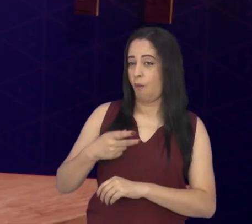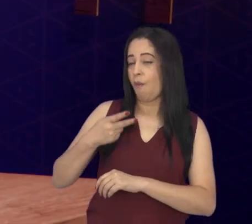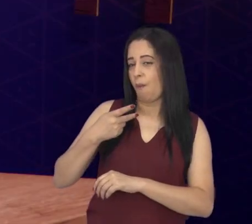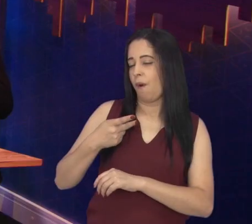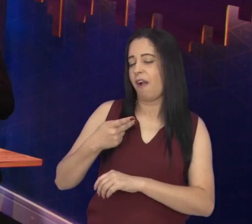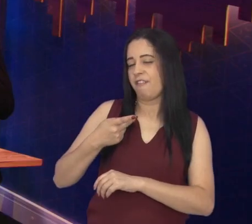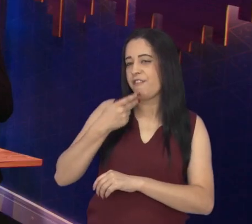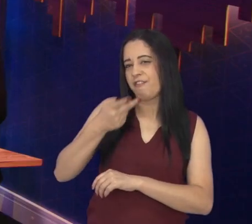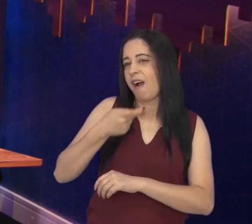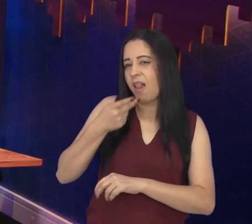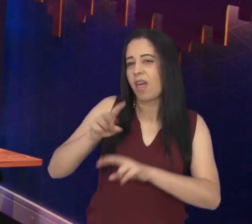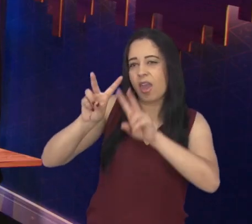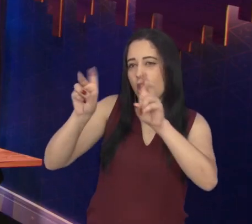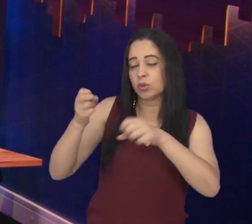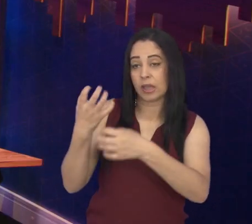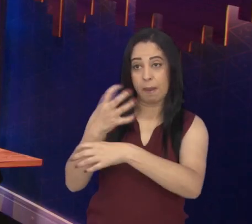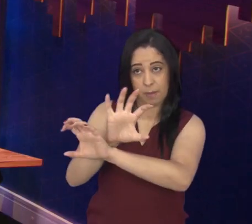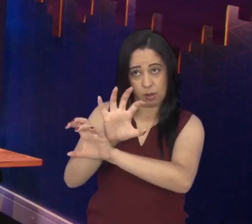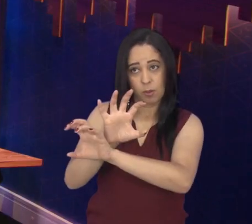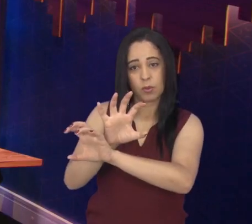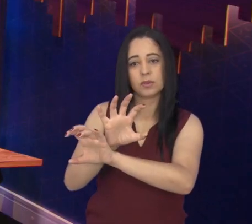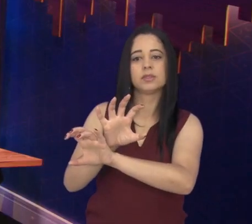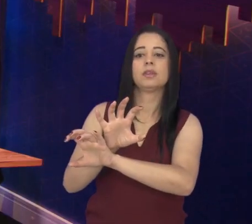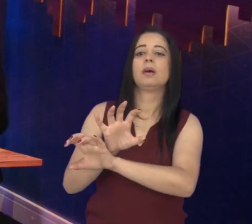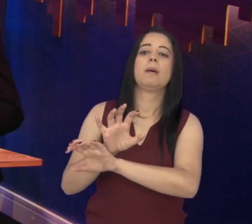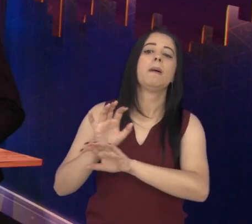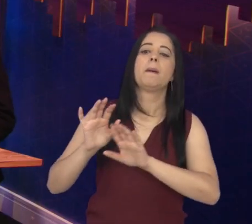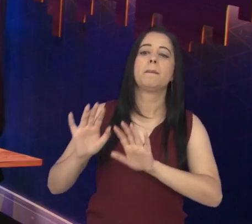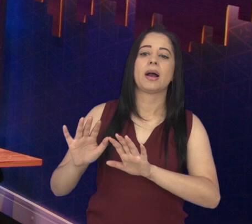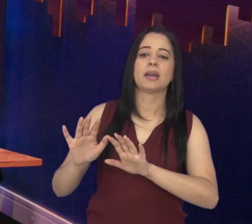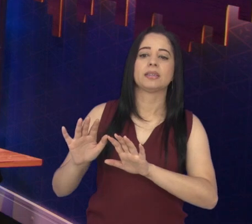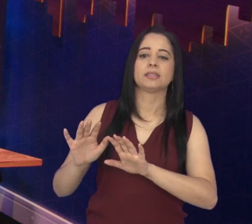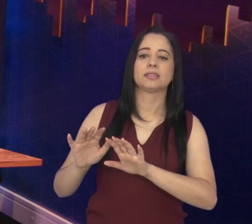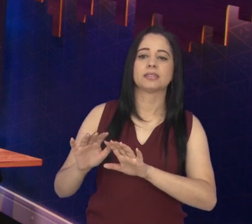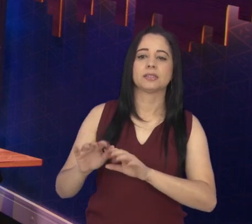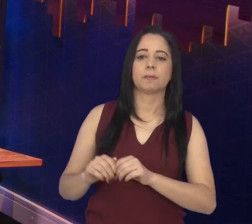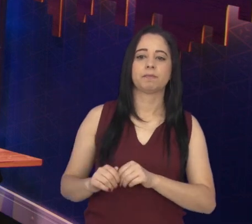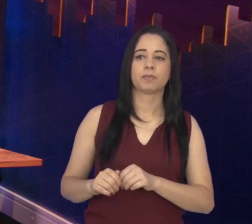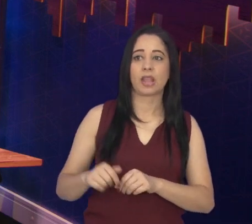eu falei do Pantera Negra hoje, a gente falou muito sobre isso.